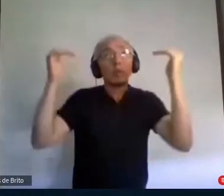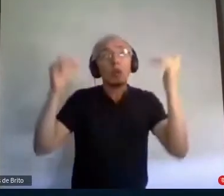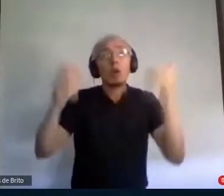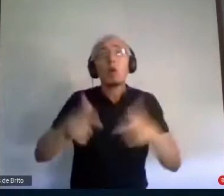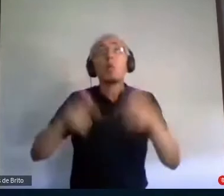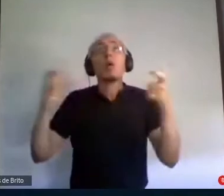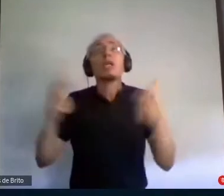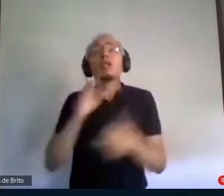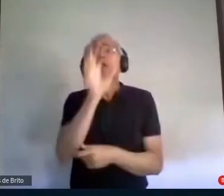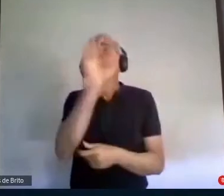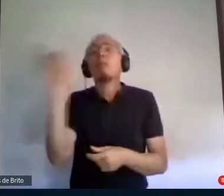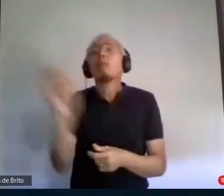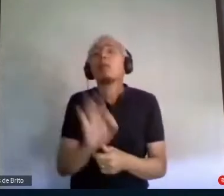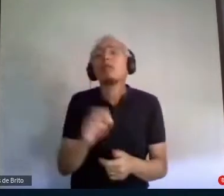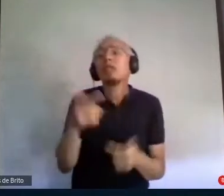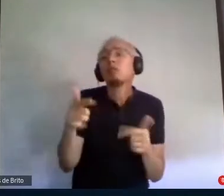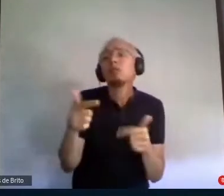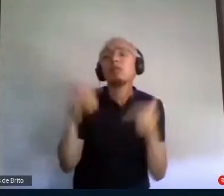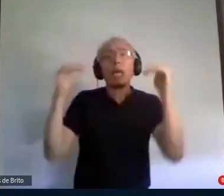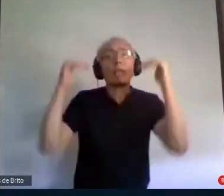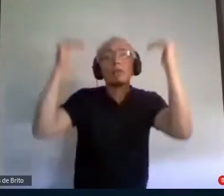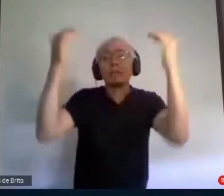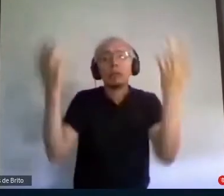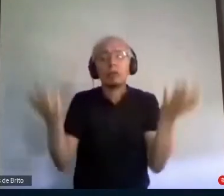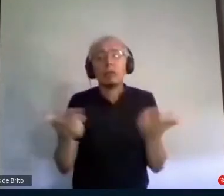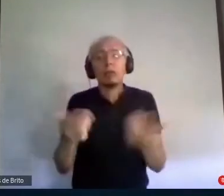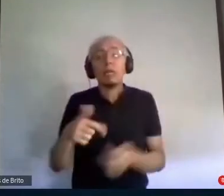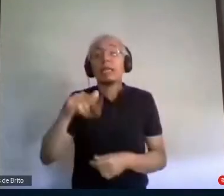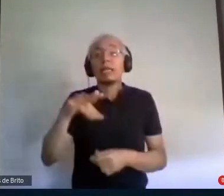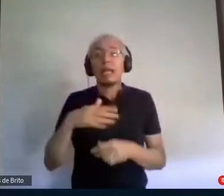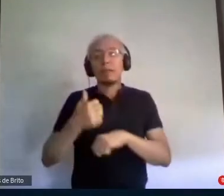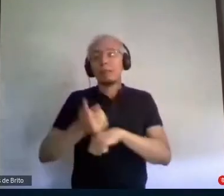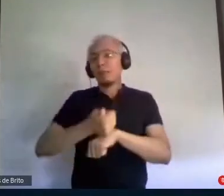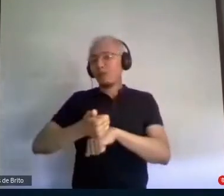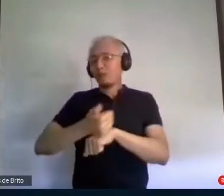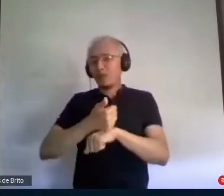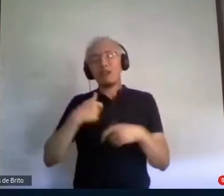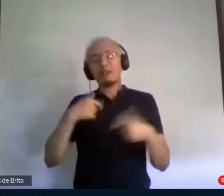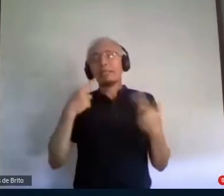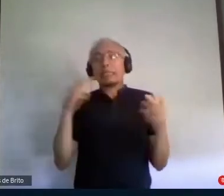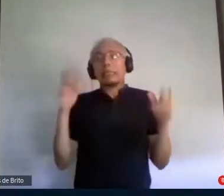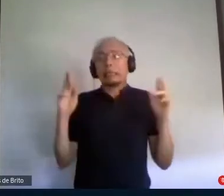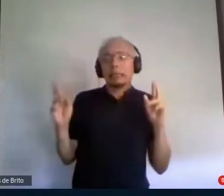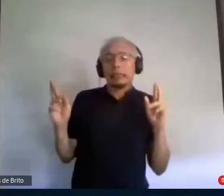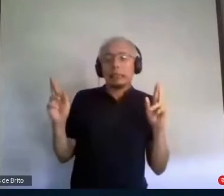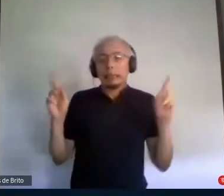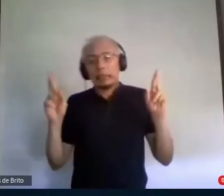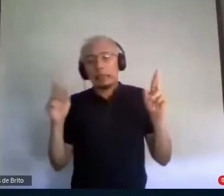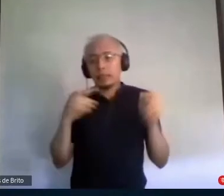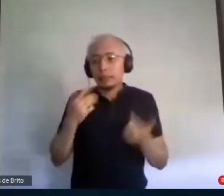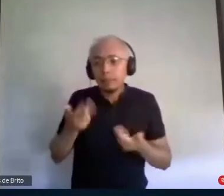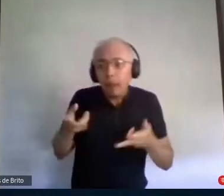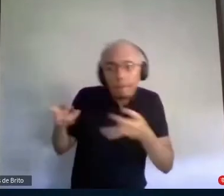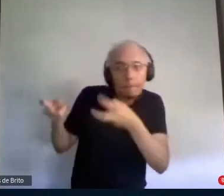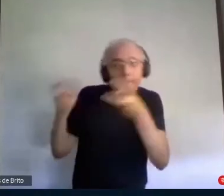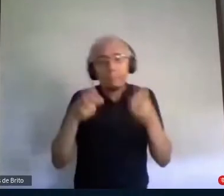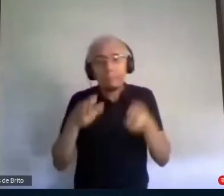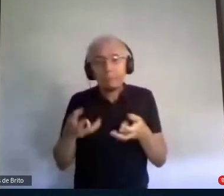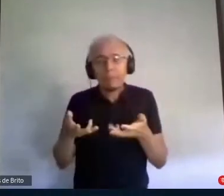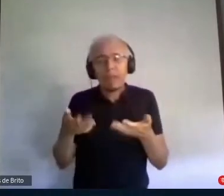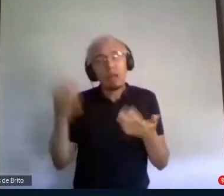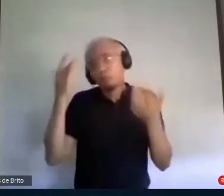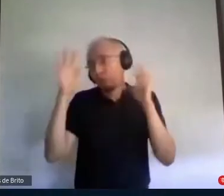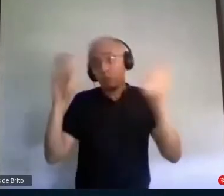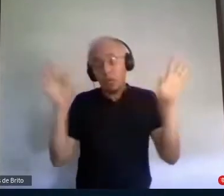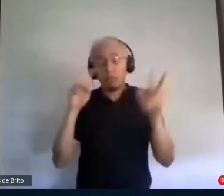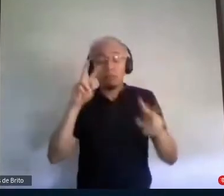percentual que não tem? Quem é esse profissional? Me dá essa expectativa. Não sei na hora da leitura de outras pessoas, porque a